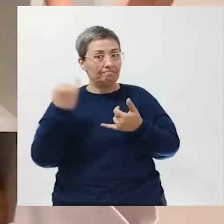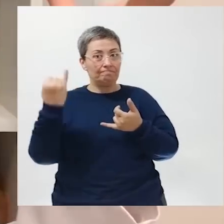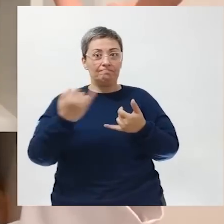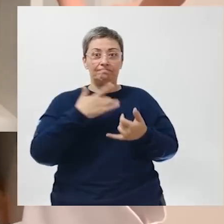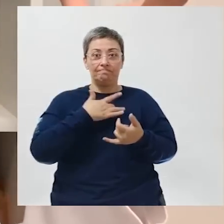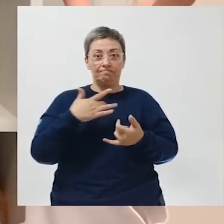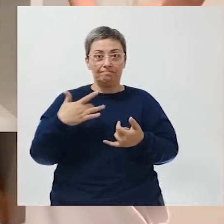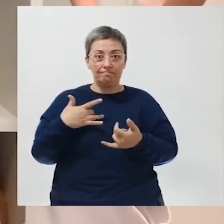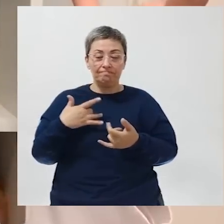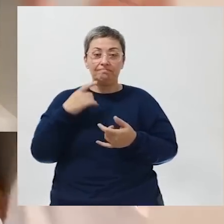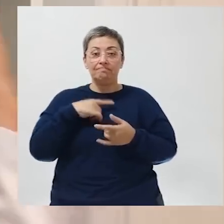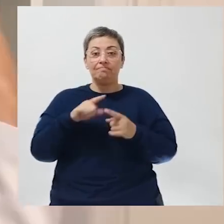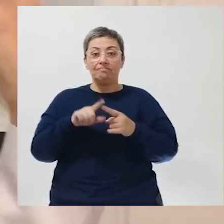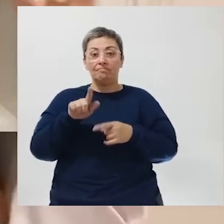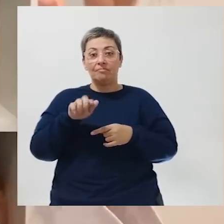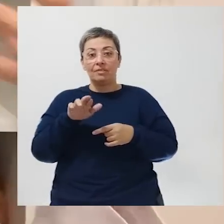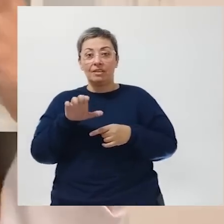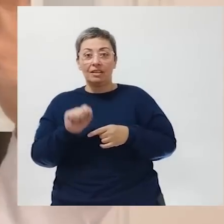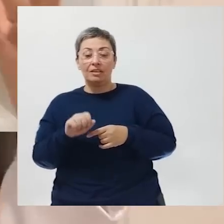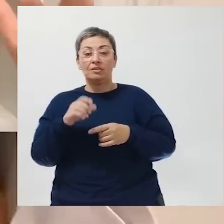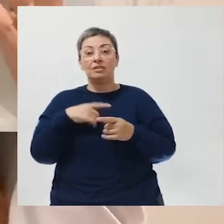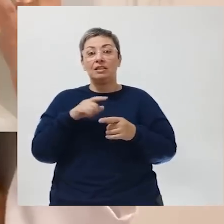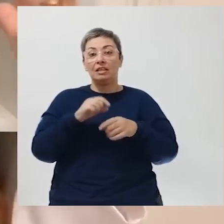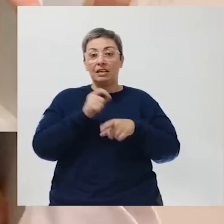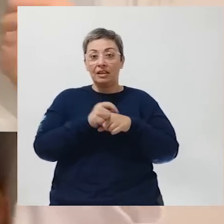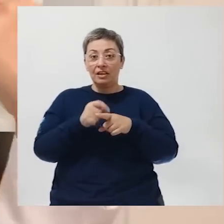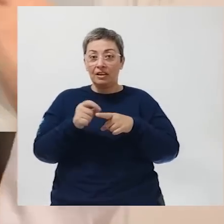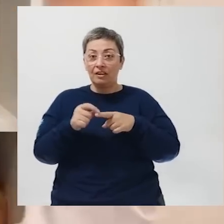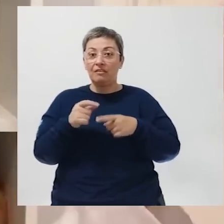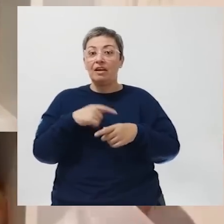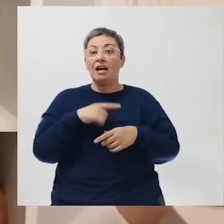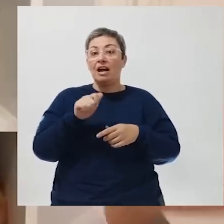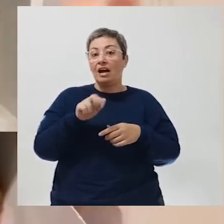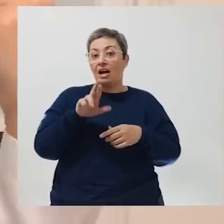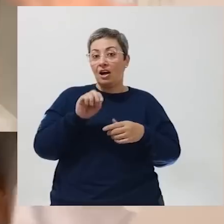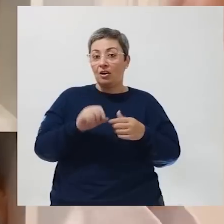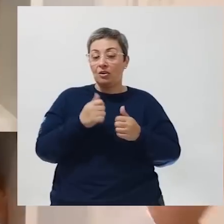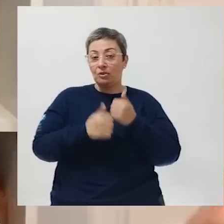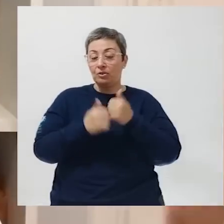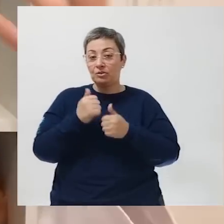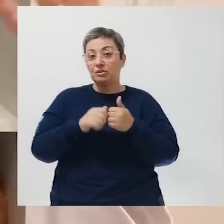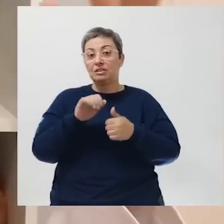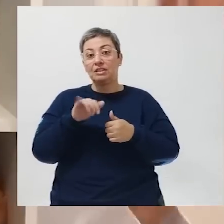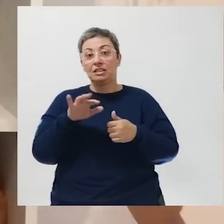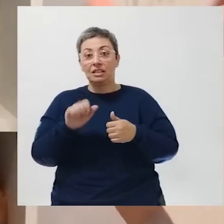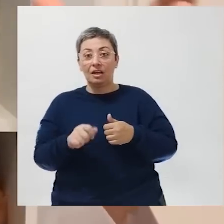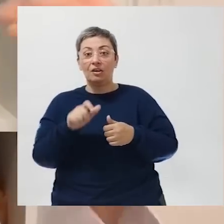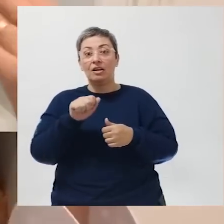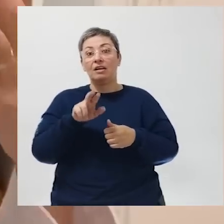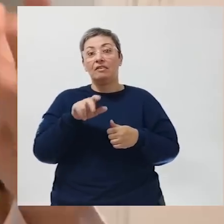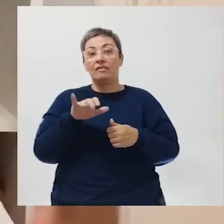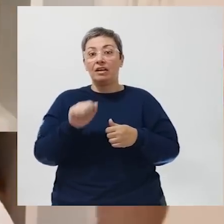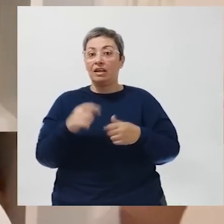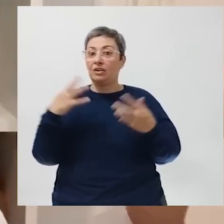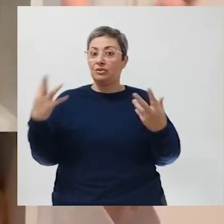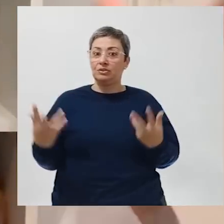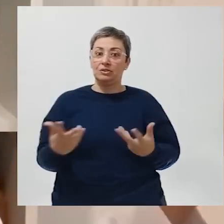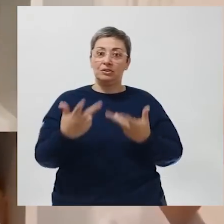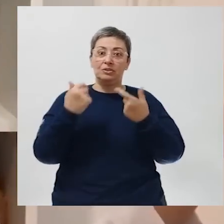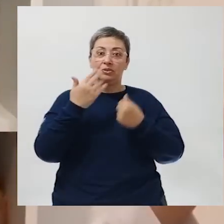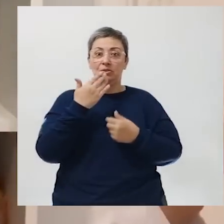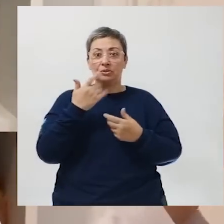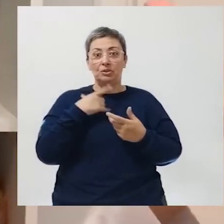muito importante para a saúde. Grão de bico, ervilha, lentilha, arroz integral, pão integral, aveia. Olha quantos